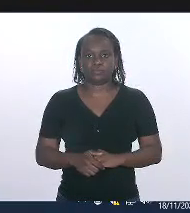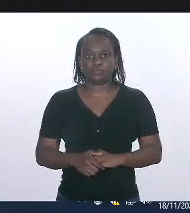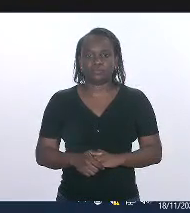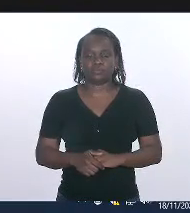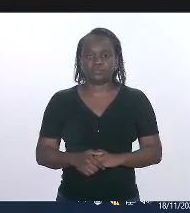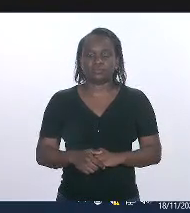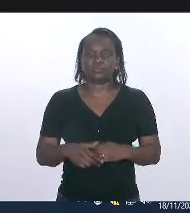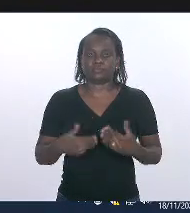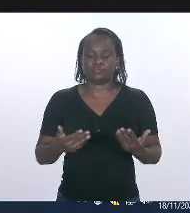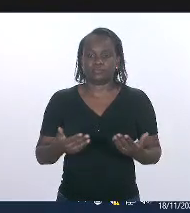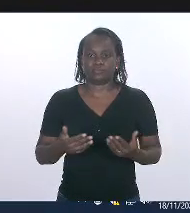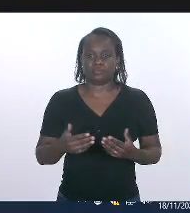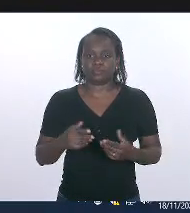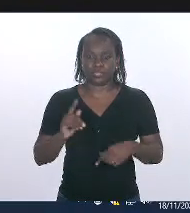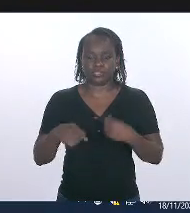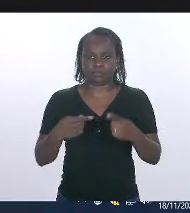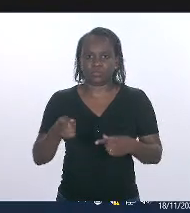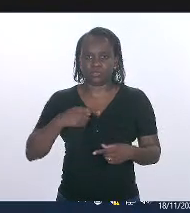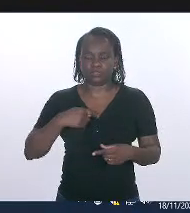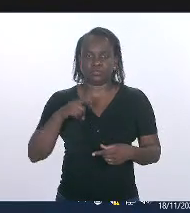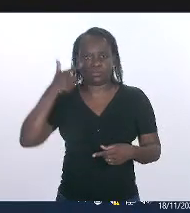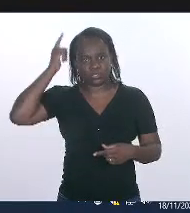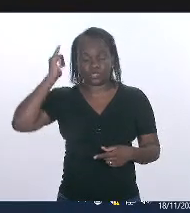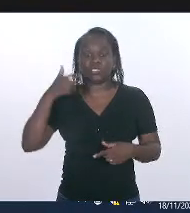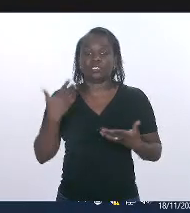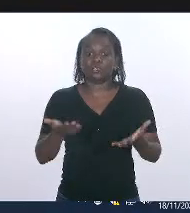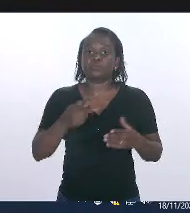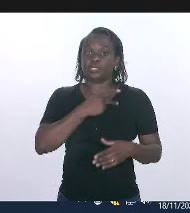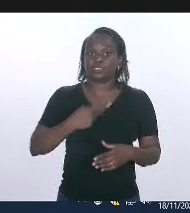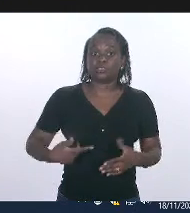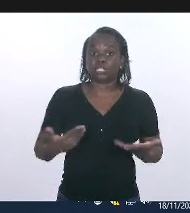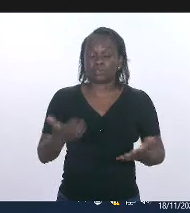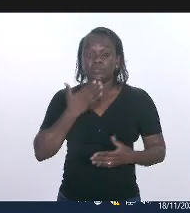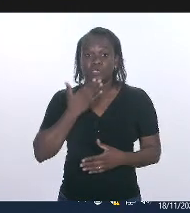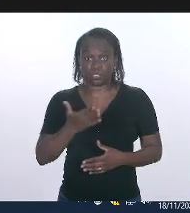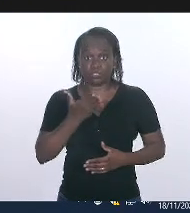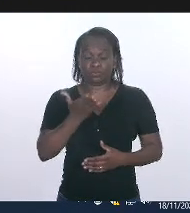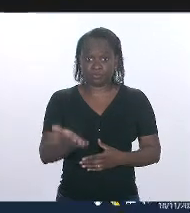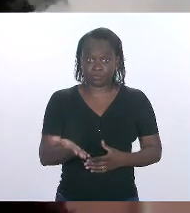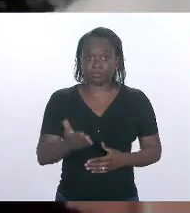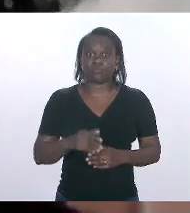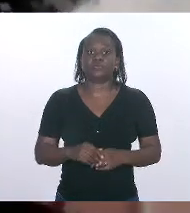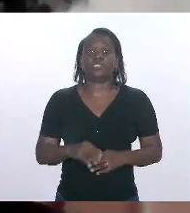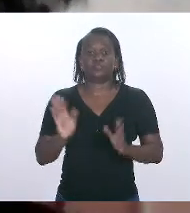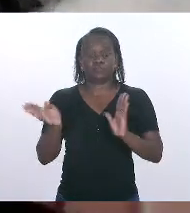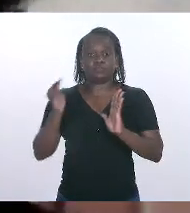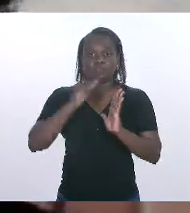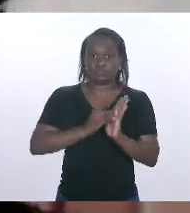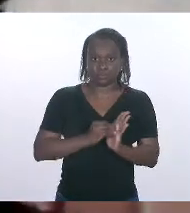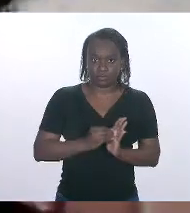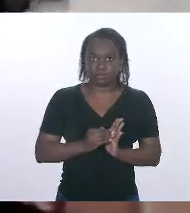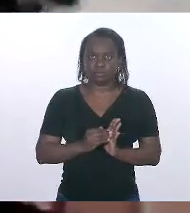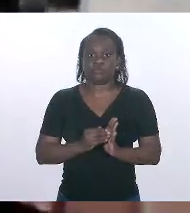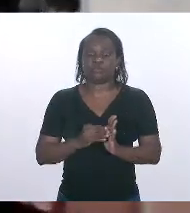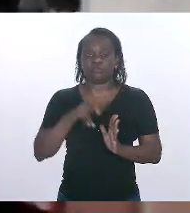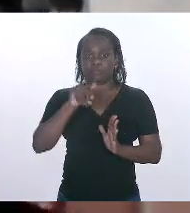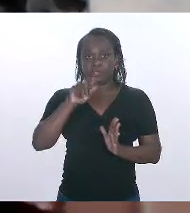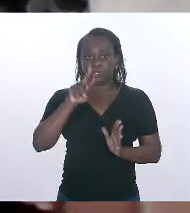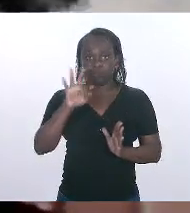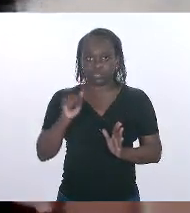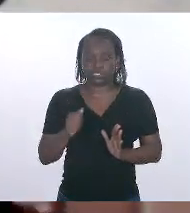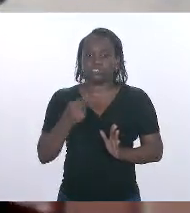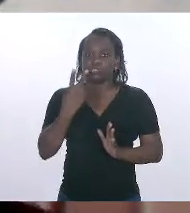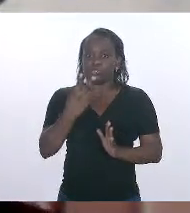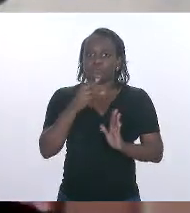Depois eu queria pela ordem, presidente. Gostaria de solicitar a Vossa Excelência a inclusão em pauta de